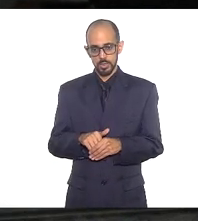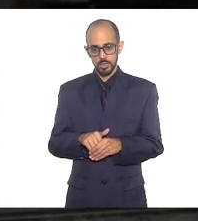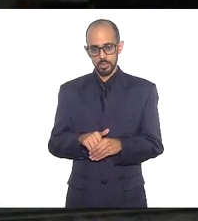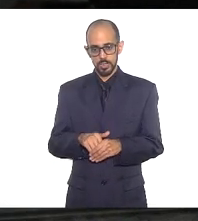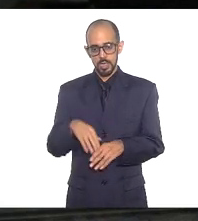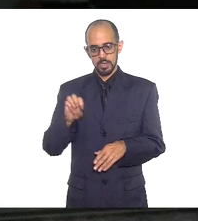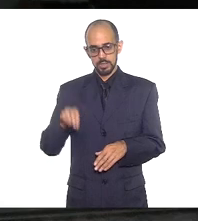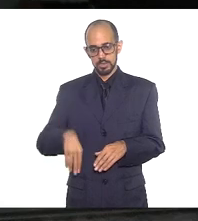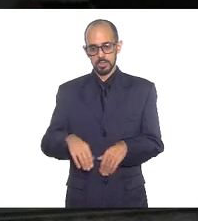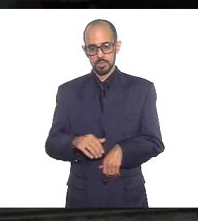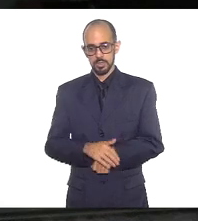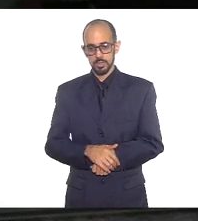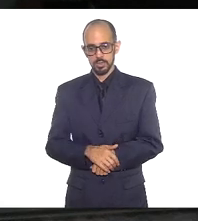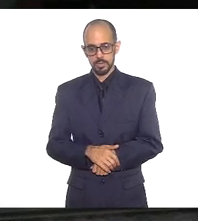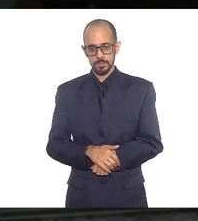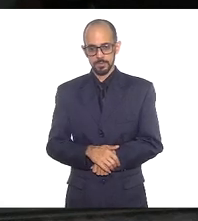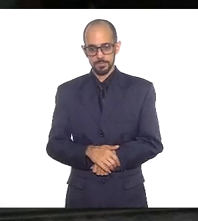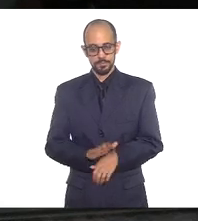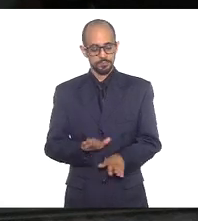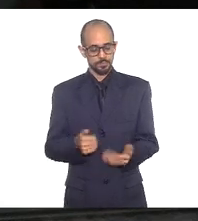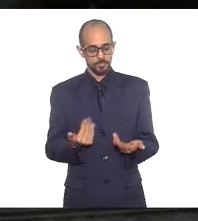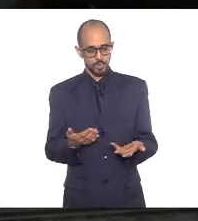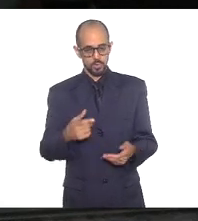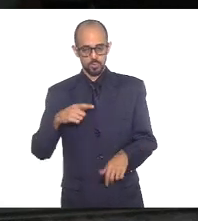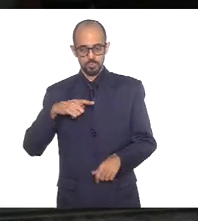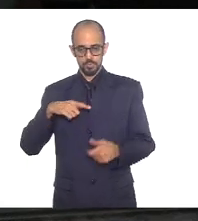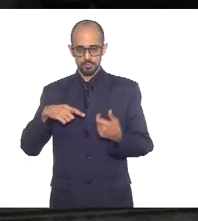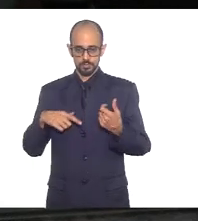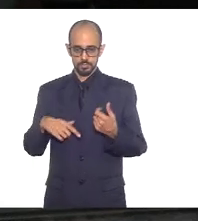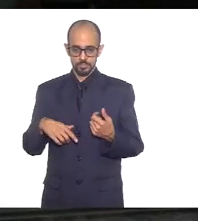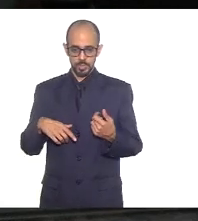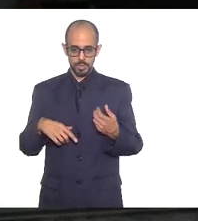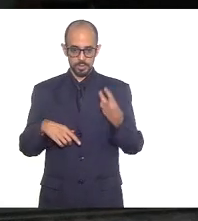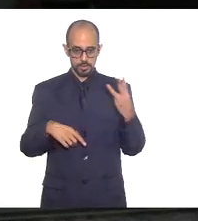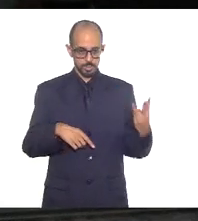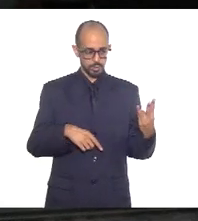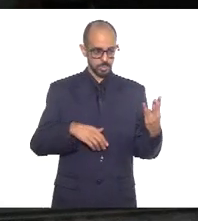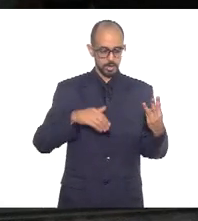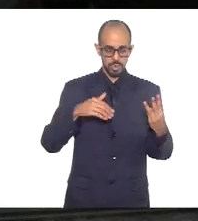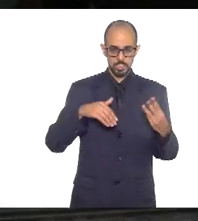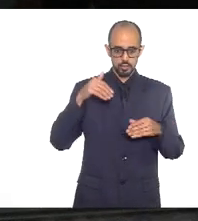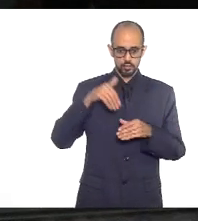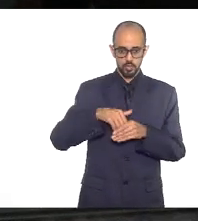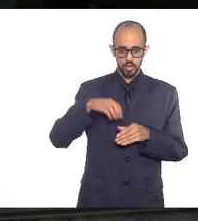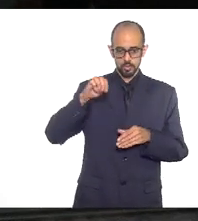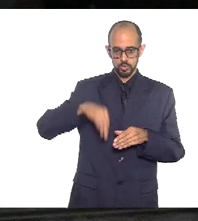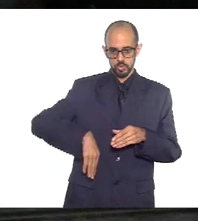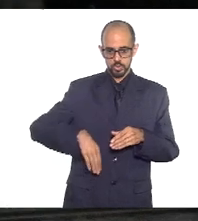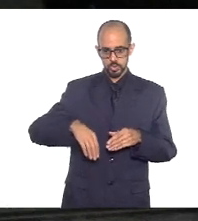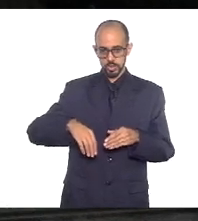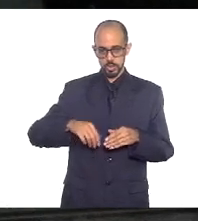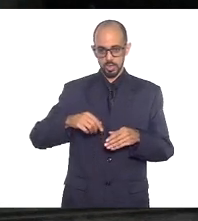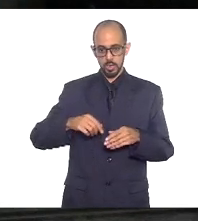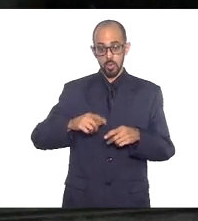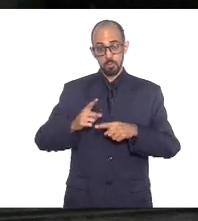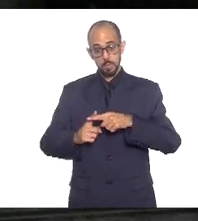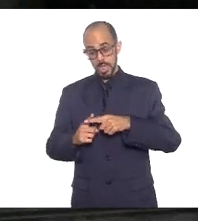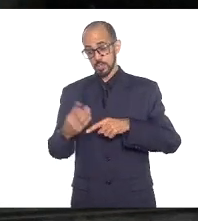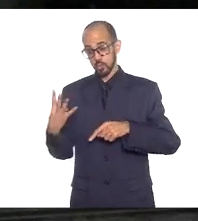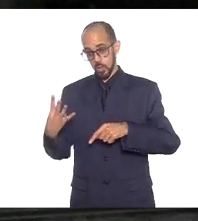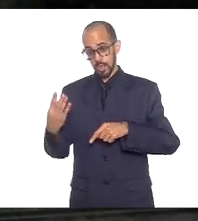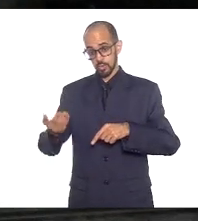é sim. Então, tem dado 3 votos sim, com mais 4 que já